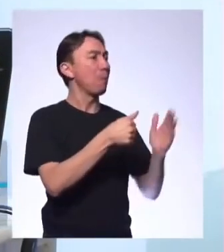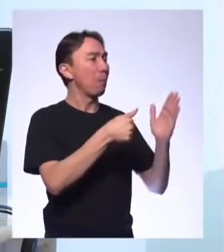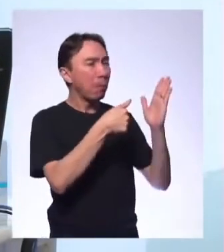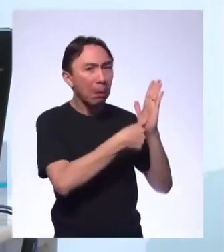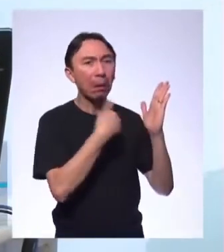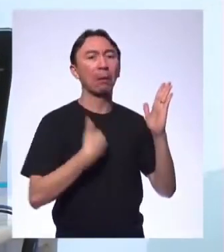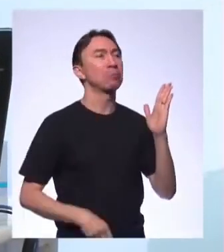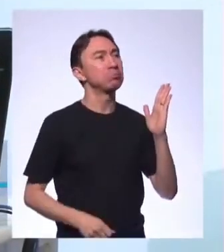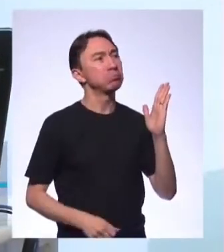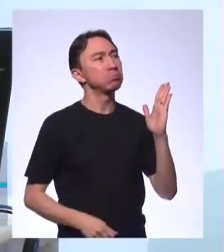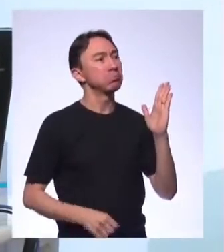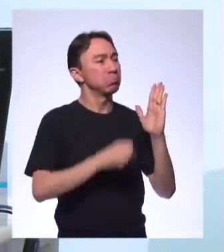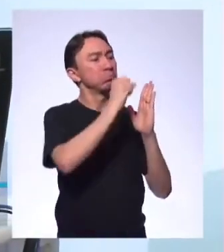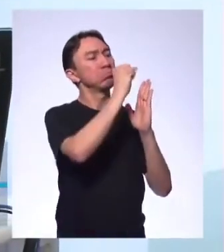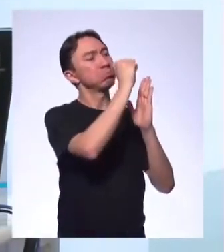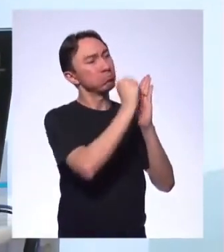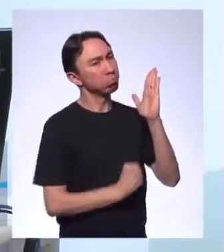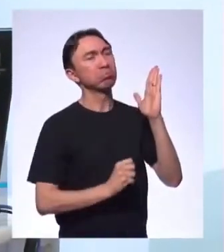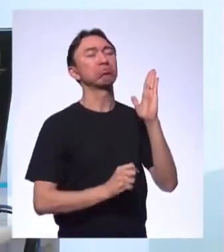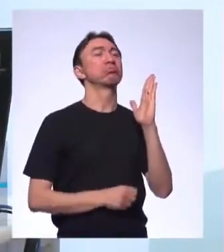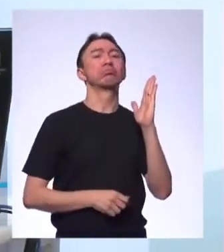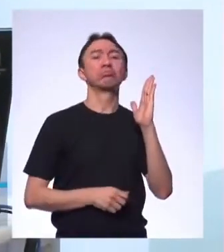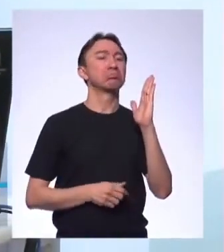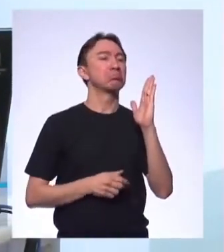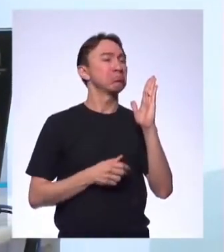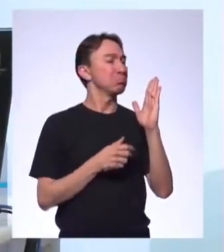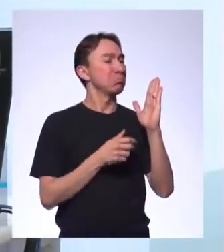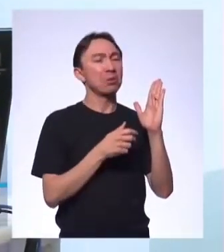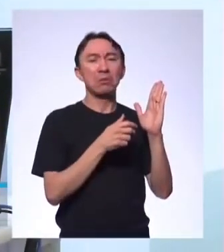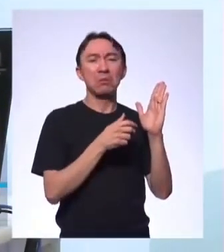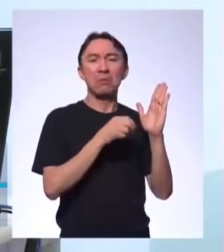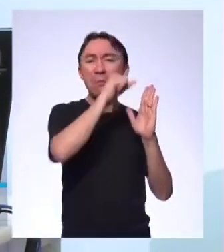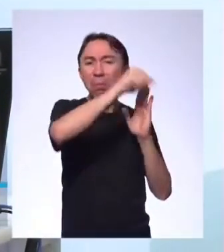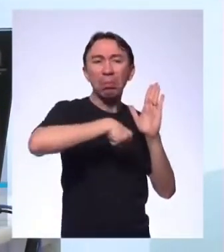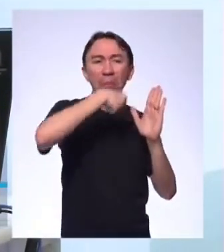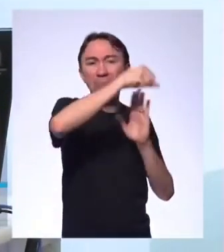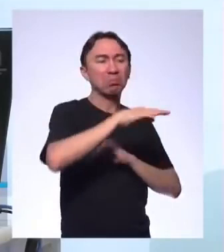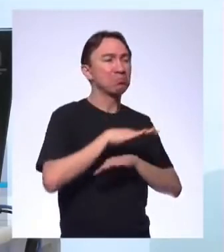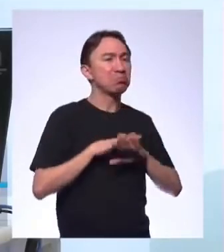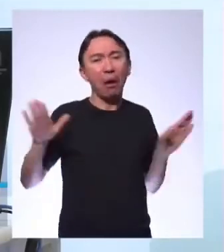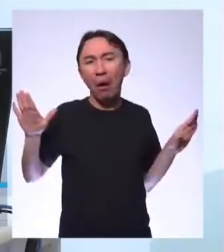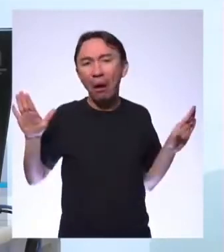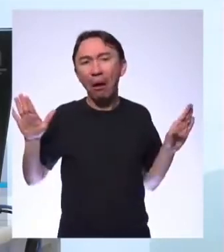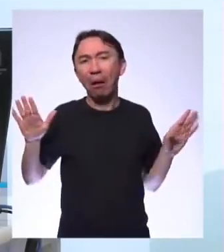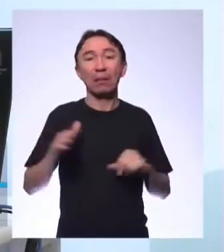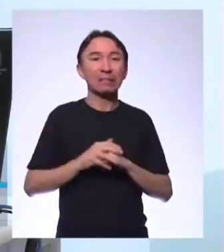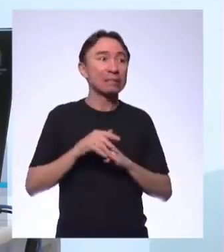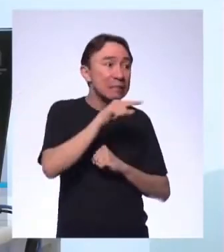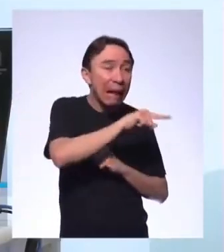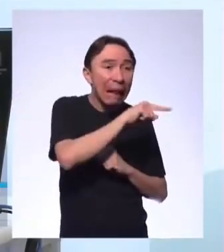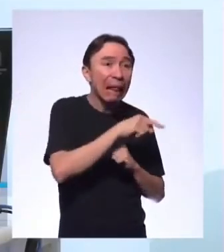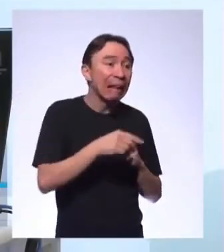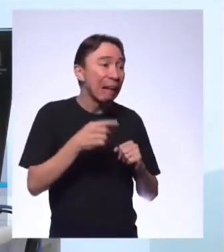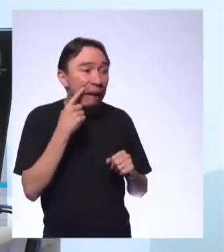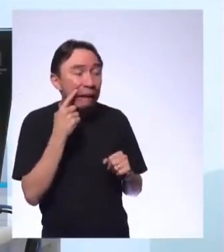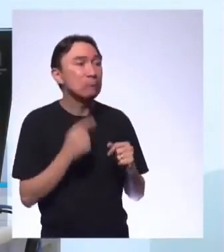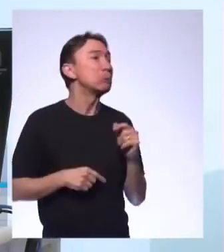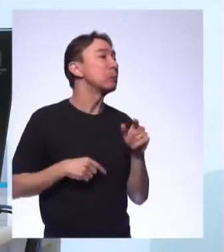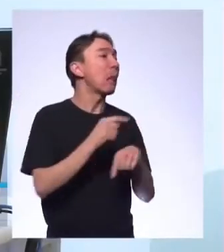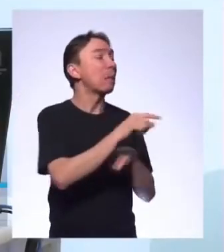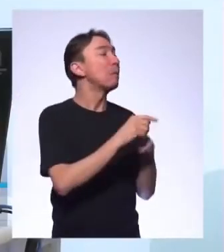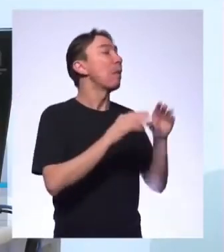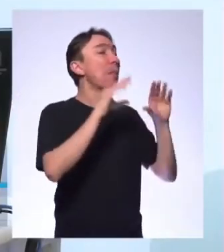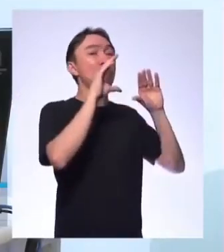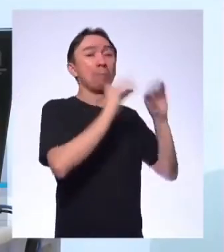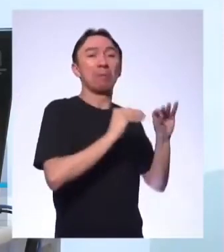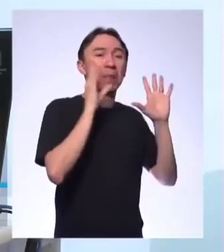a máquina, se essa máquina vai resultar em tecido lá na frente, né? Ele não tem esse contato, né?